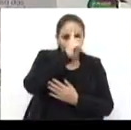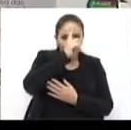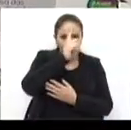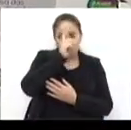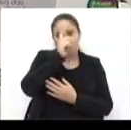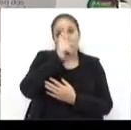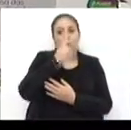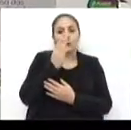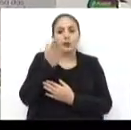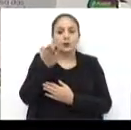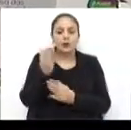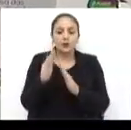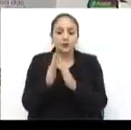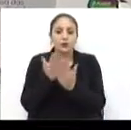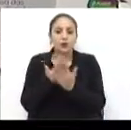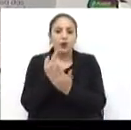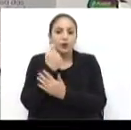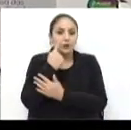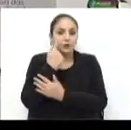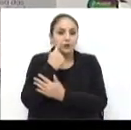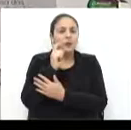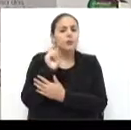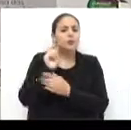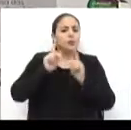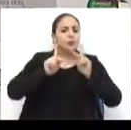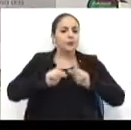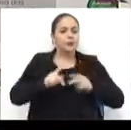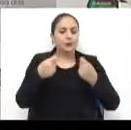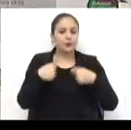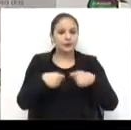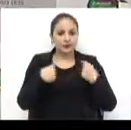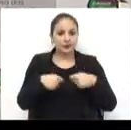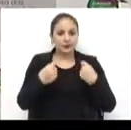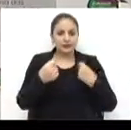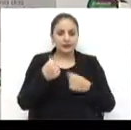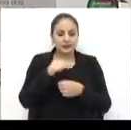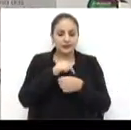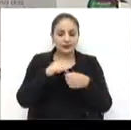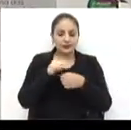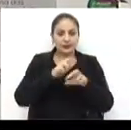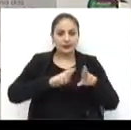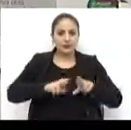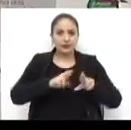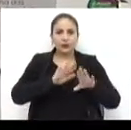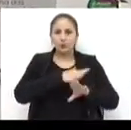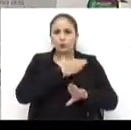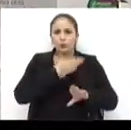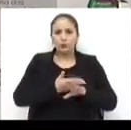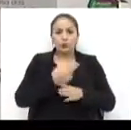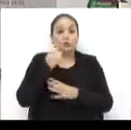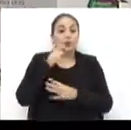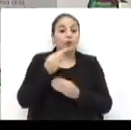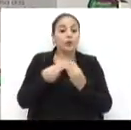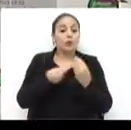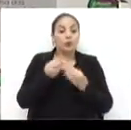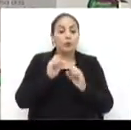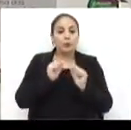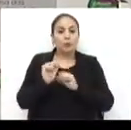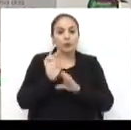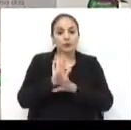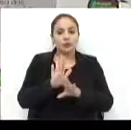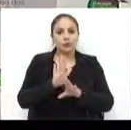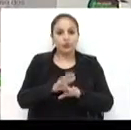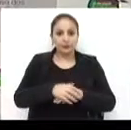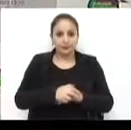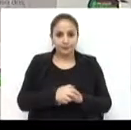ou até escolas, enfim, ver o que as pessoas necessitavam nas cidades da região inteira e ver o que a gente poderia ajudar através do